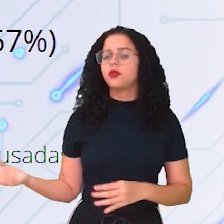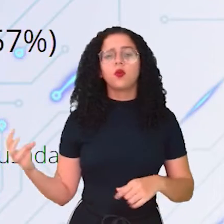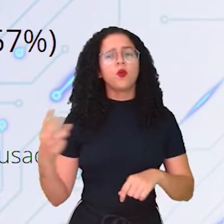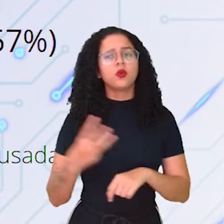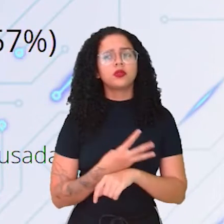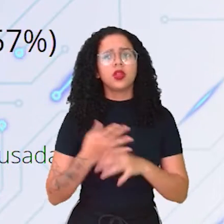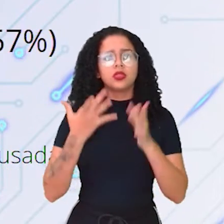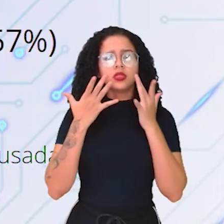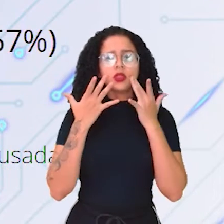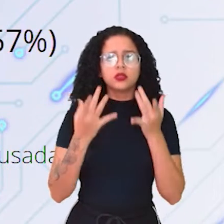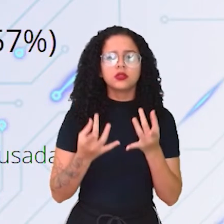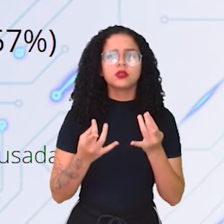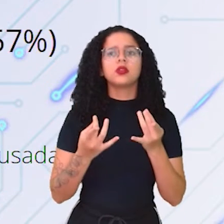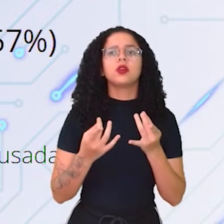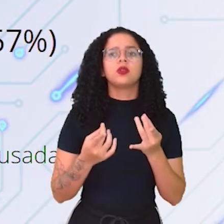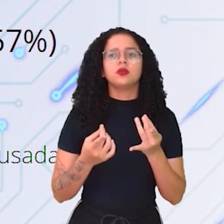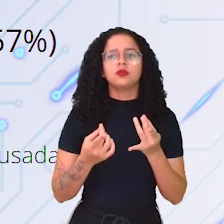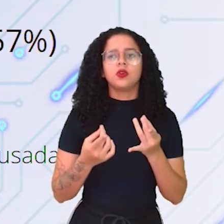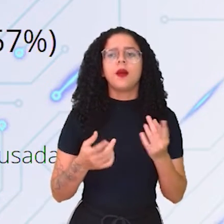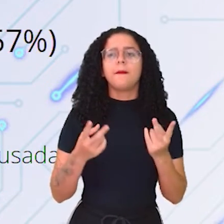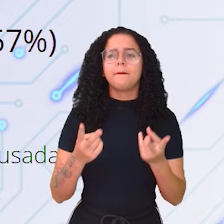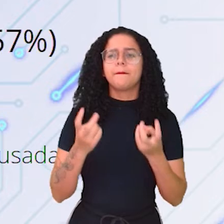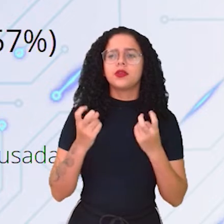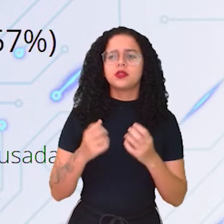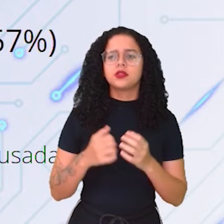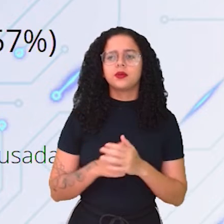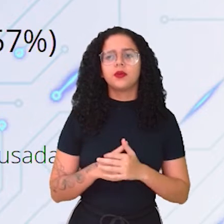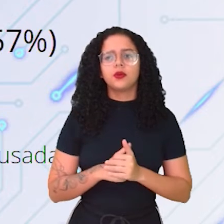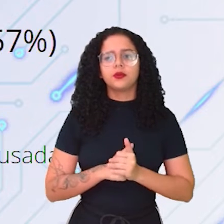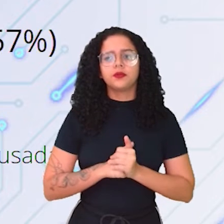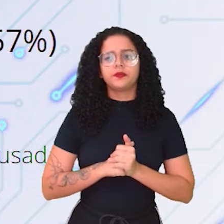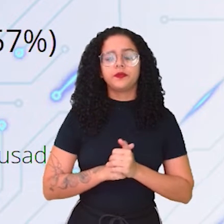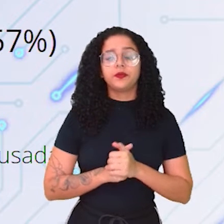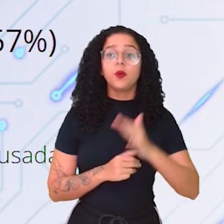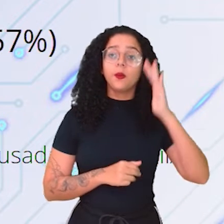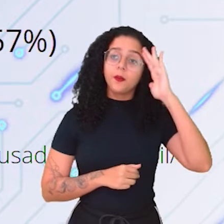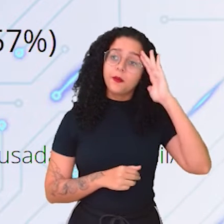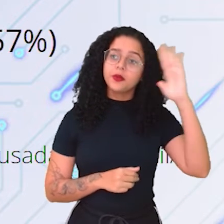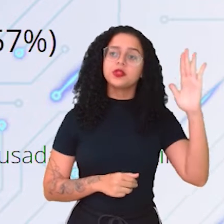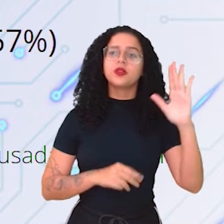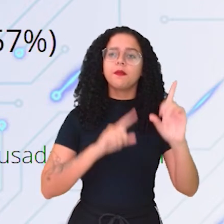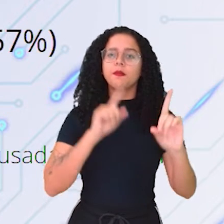a atenção quando a gente percebeu que entre os principais